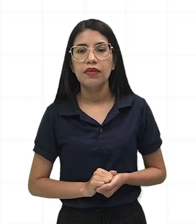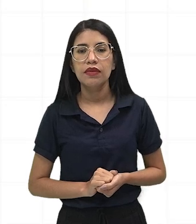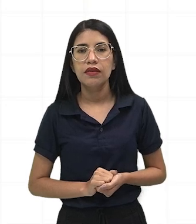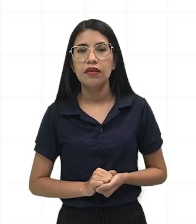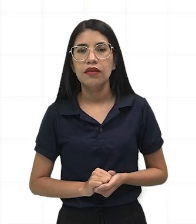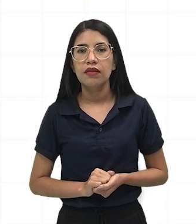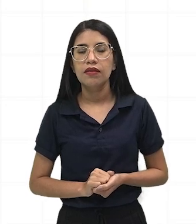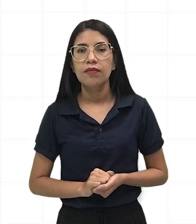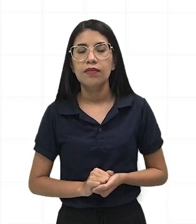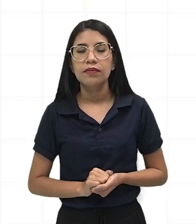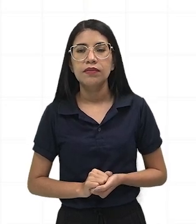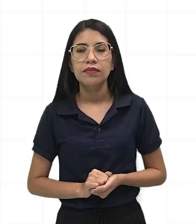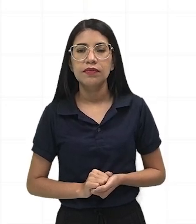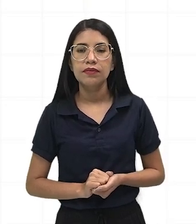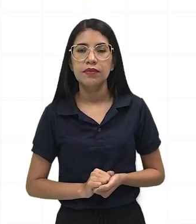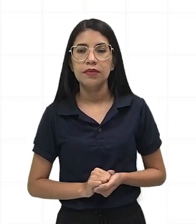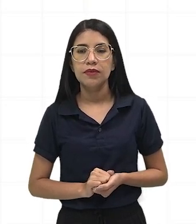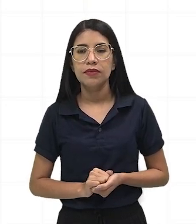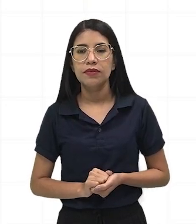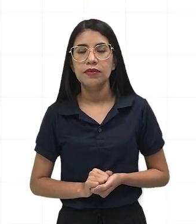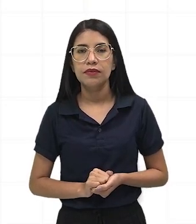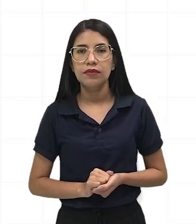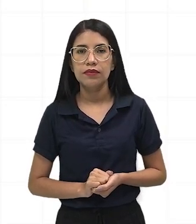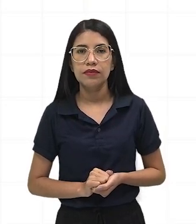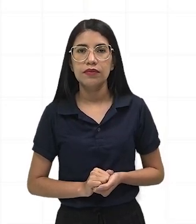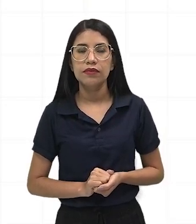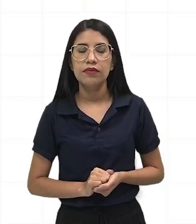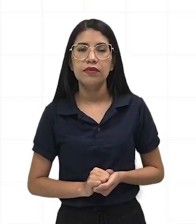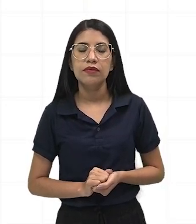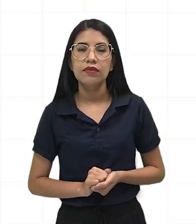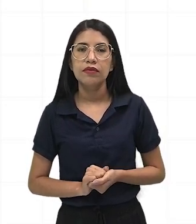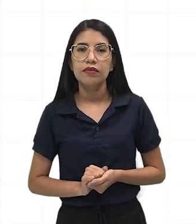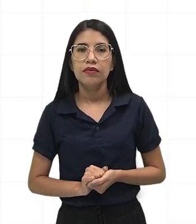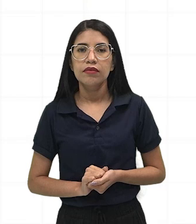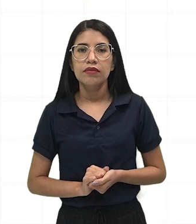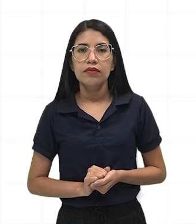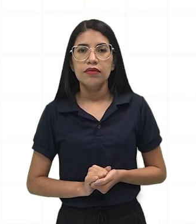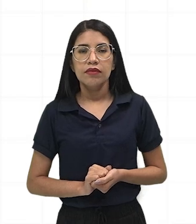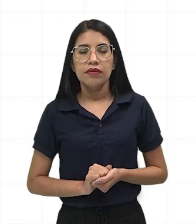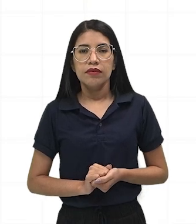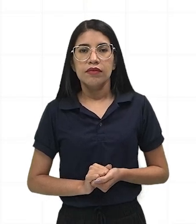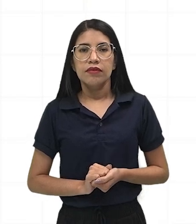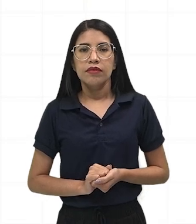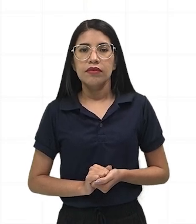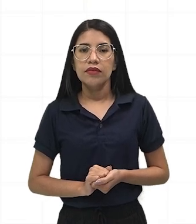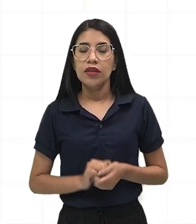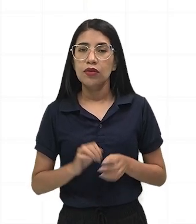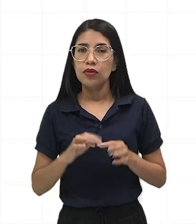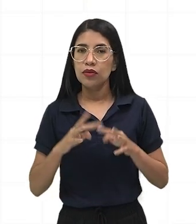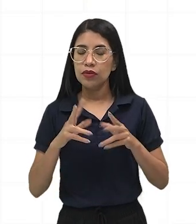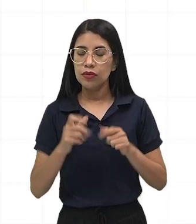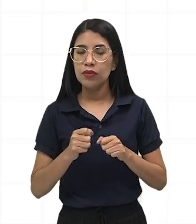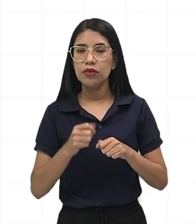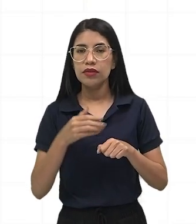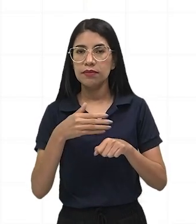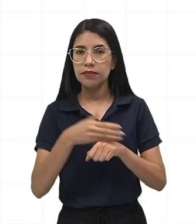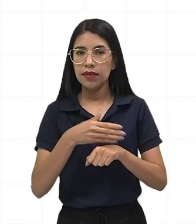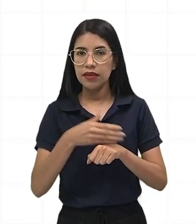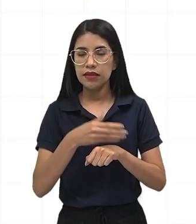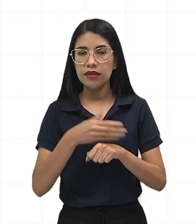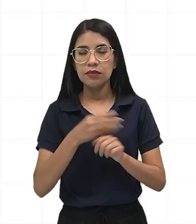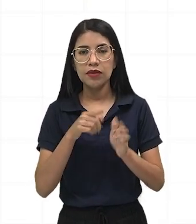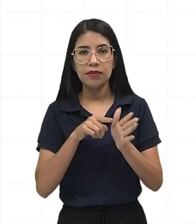elementos envolvidos na pesquisa, tá? São todos os elementos incluídos